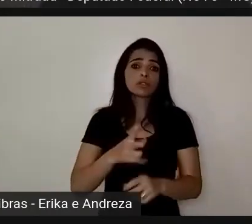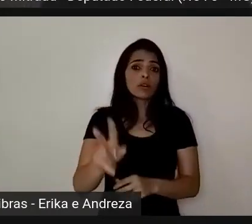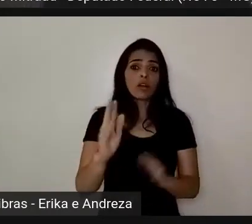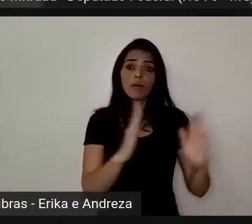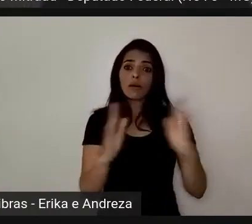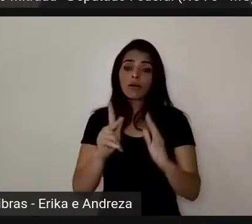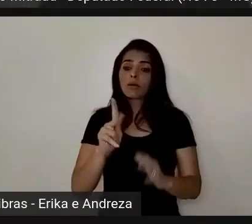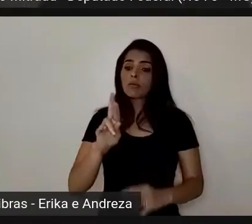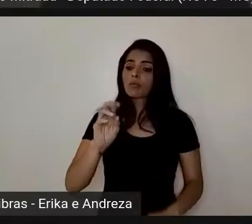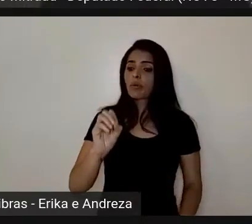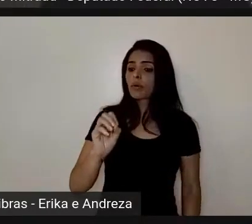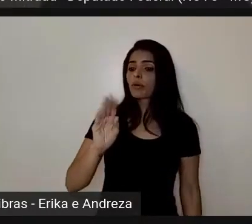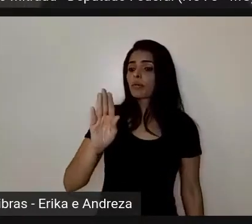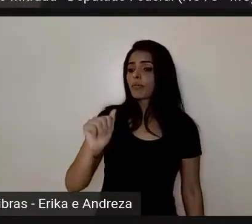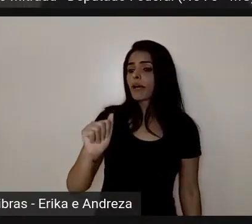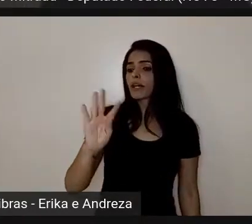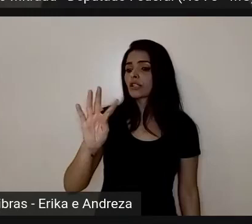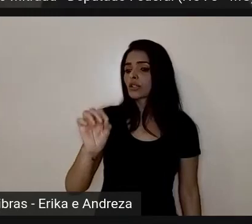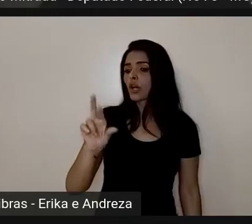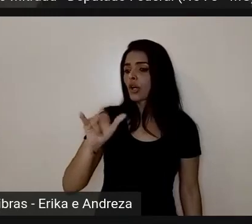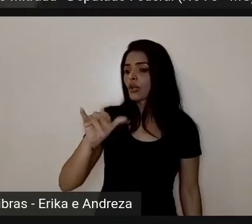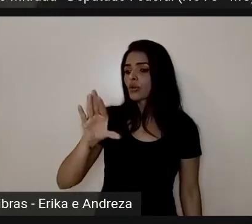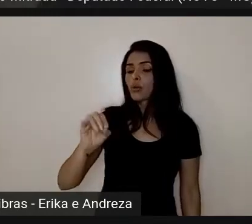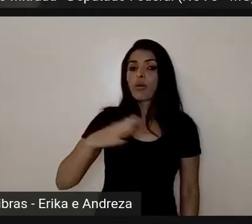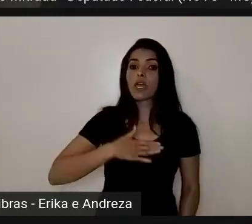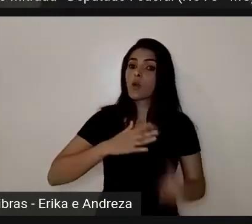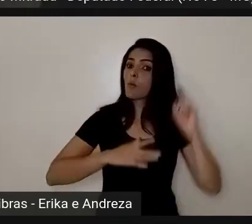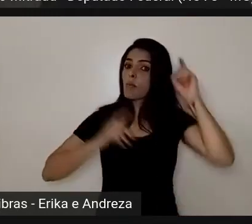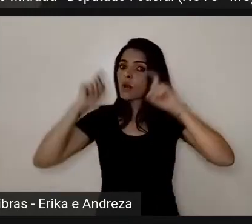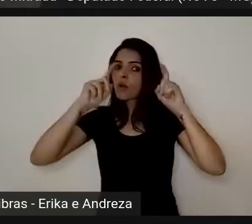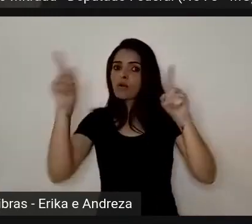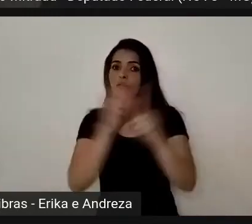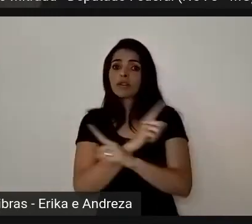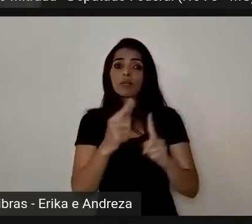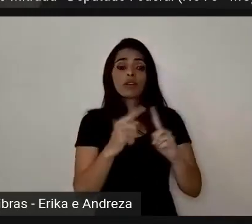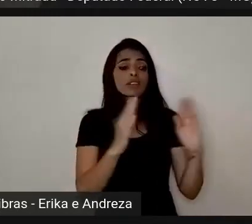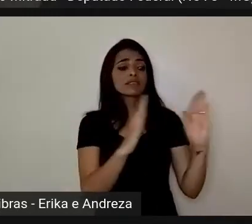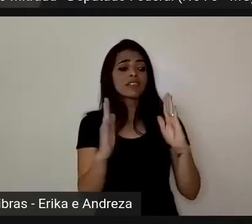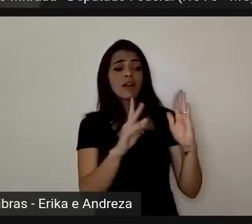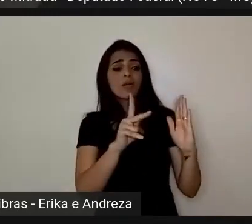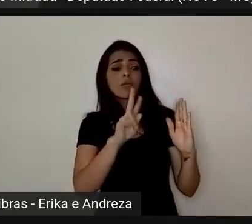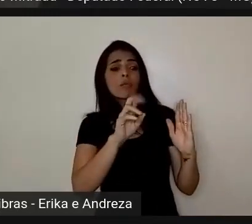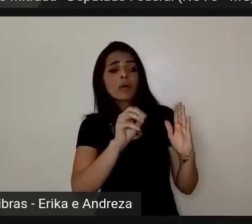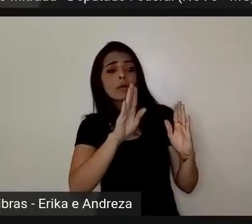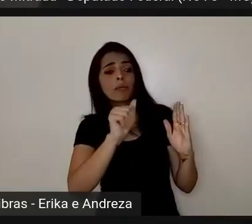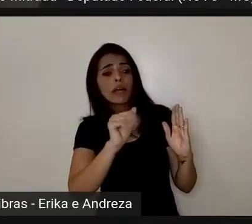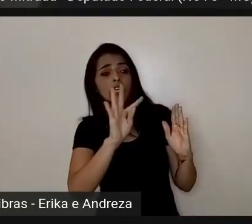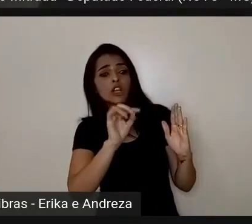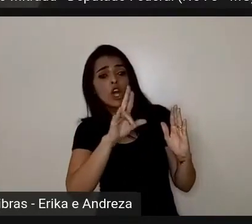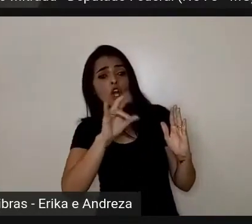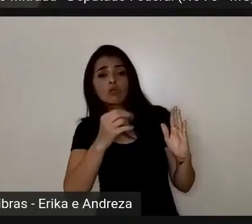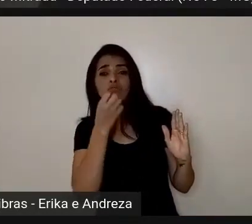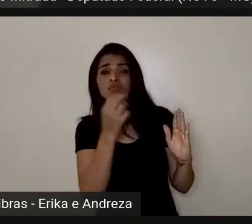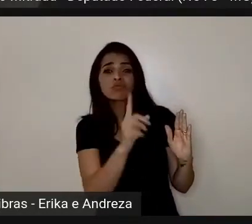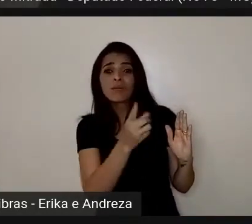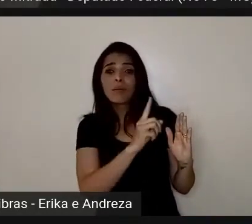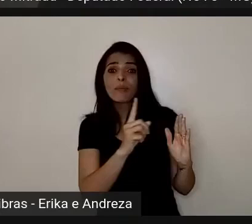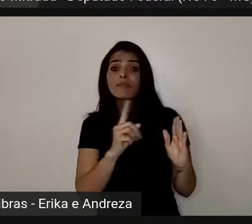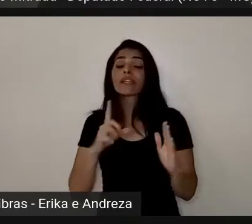probatório. Mas por que hoje não tem essa preocupação? Porque o estágio probatório não funciona. Os dados do governo federal mostram